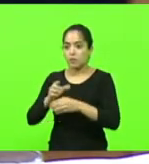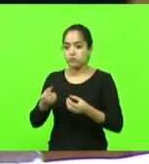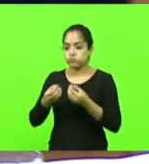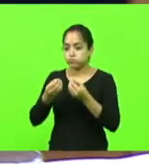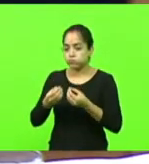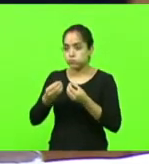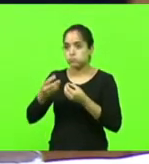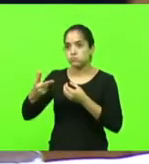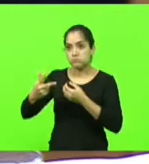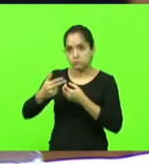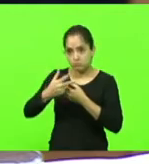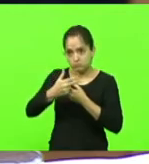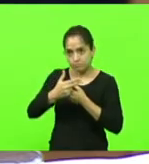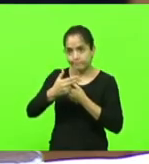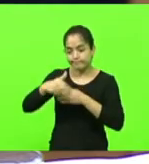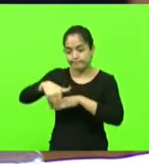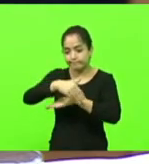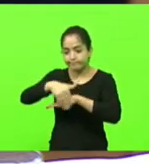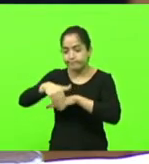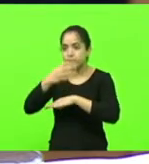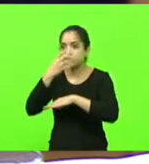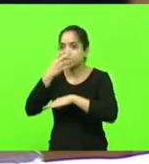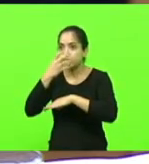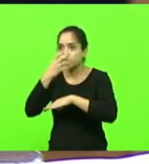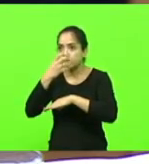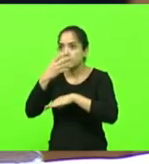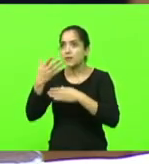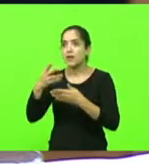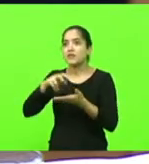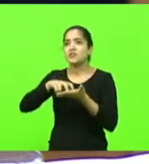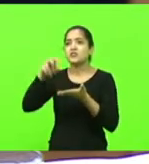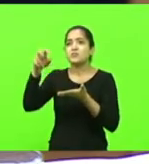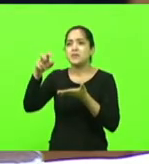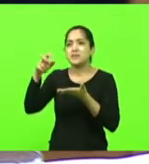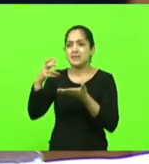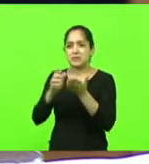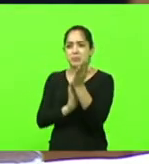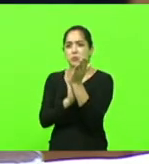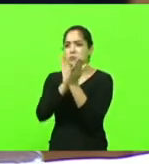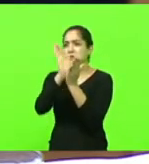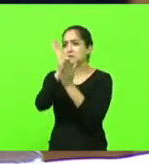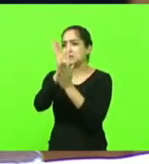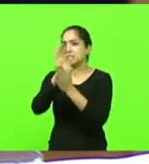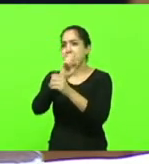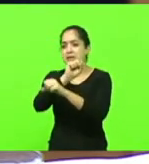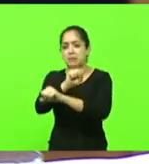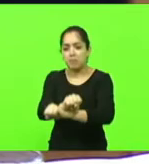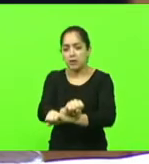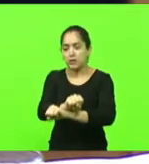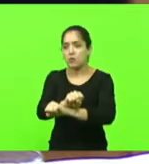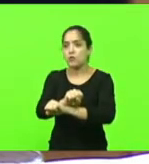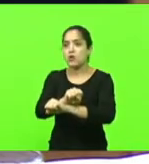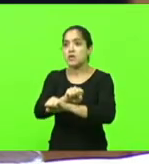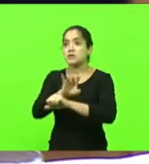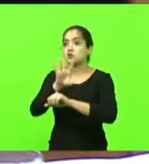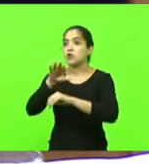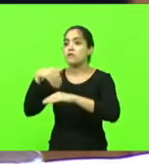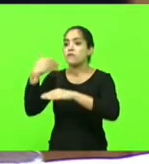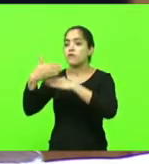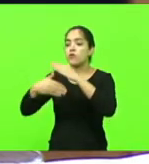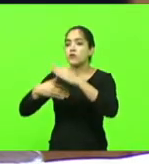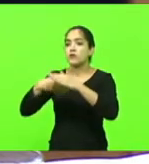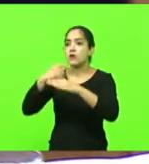rua. Tu acredita que de manhã, pela burocracia, travou tudo? Só iniciamos a 1 hora, deputada Dirce, da